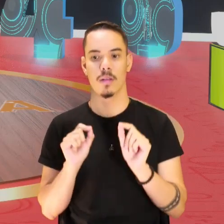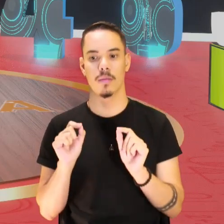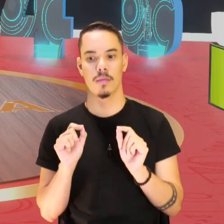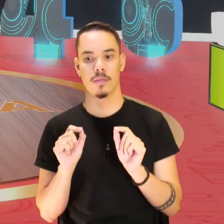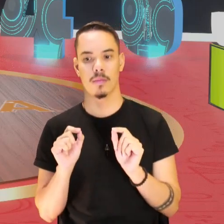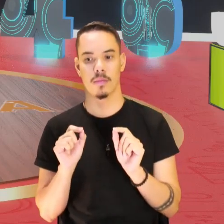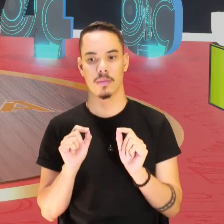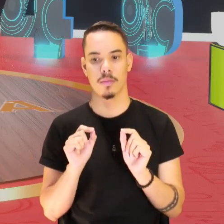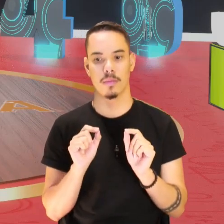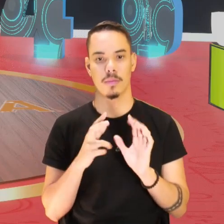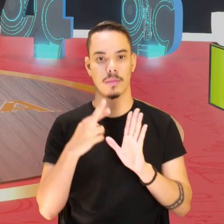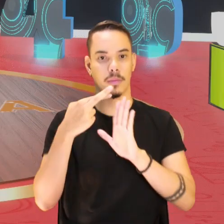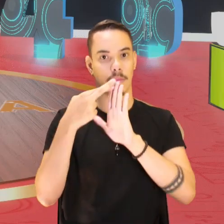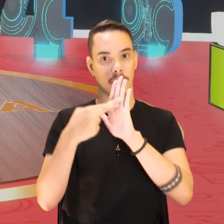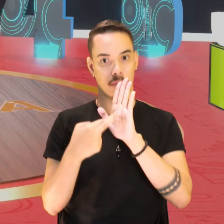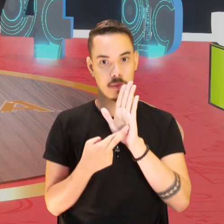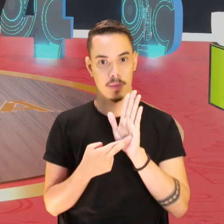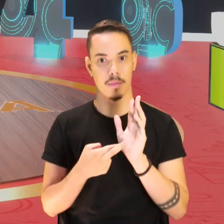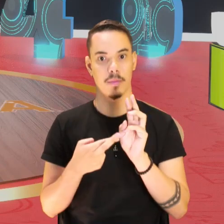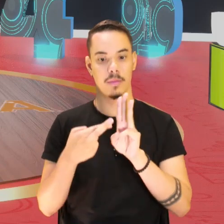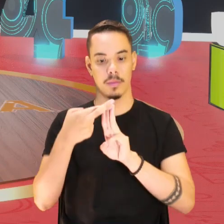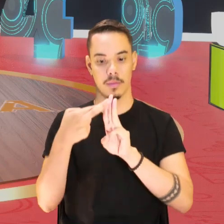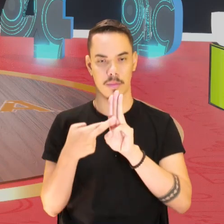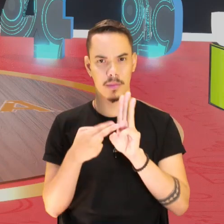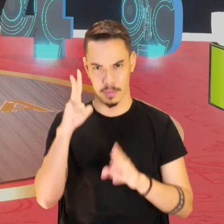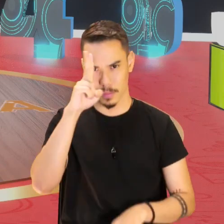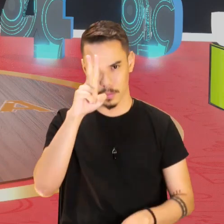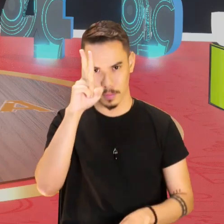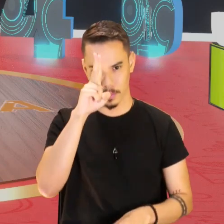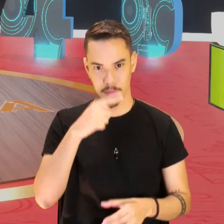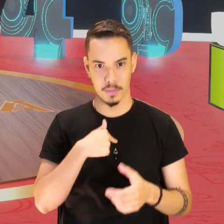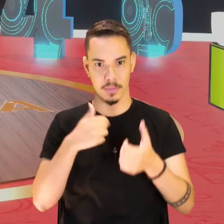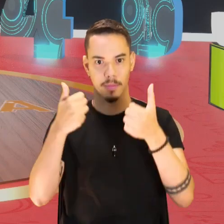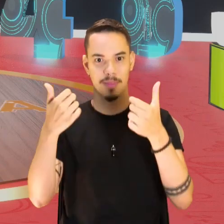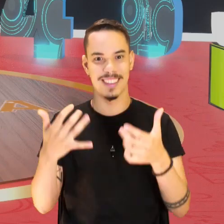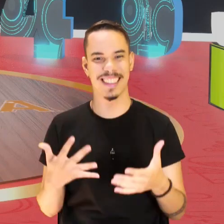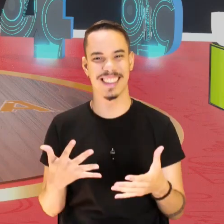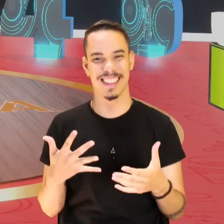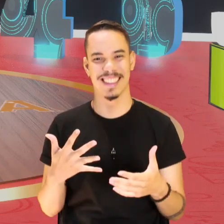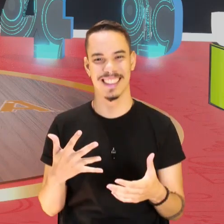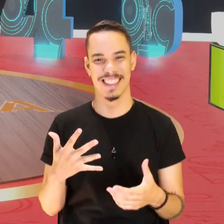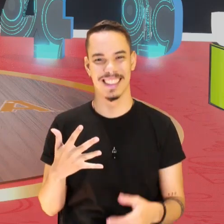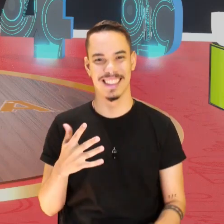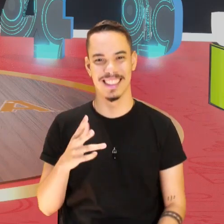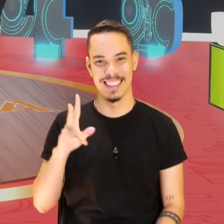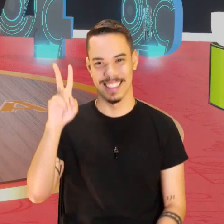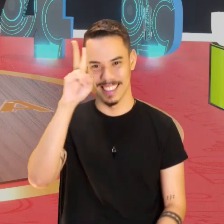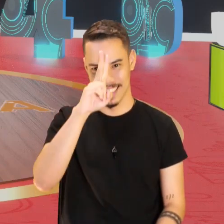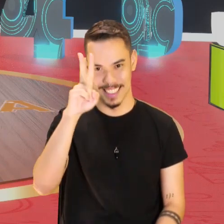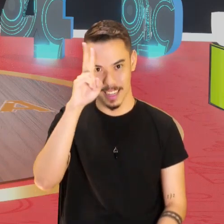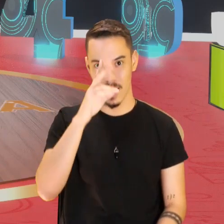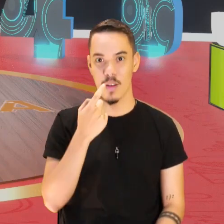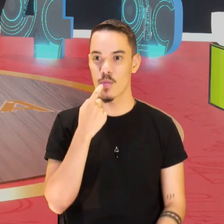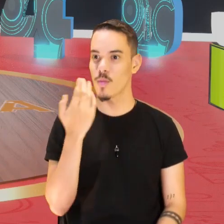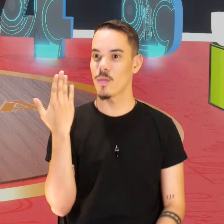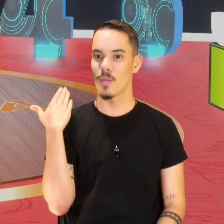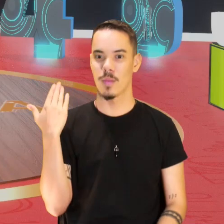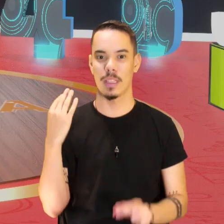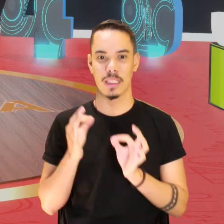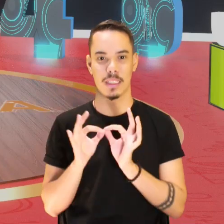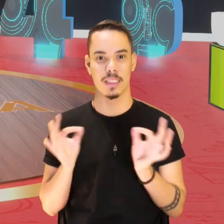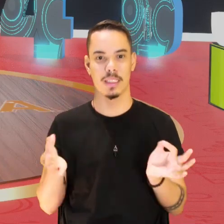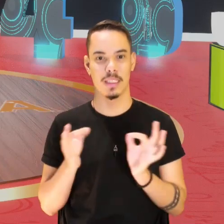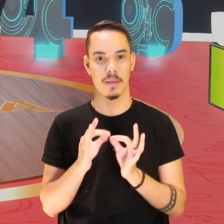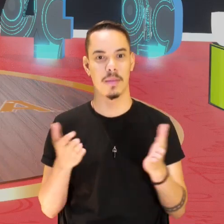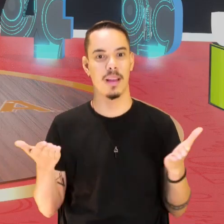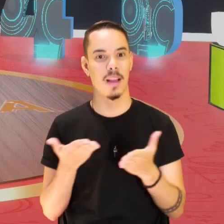regra de três mas olha eu lembro que a última ela era simples lembra que a última era simples e essa agora